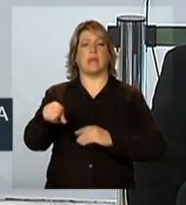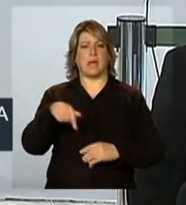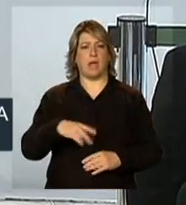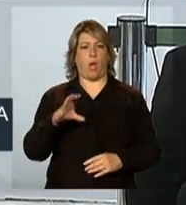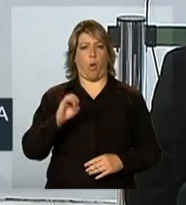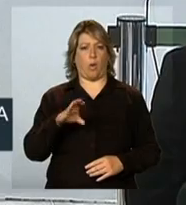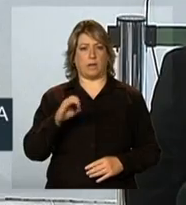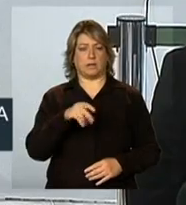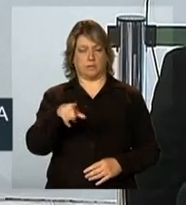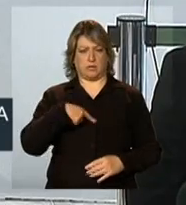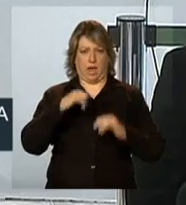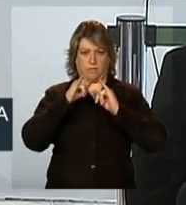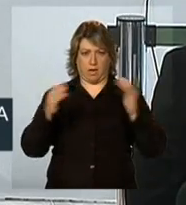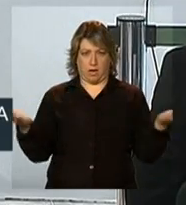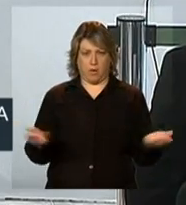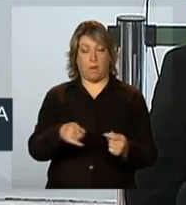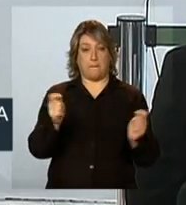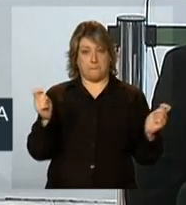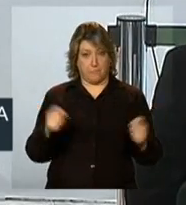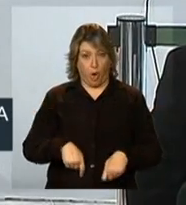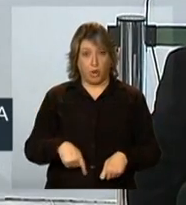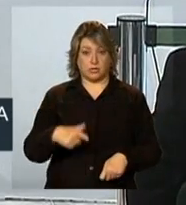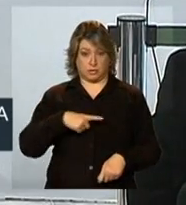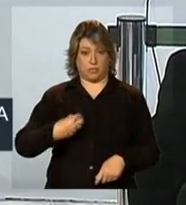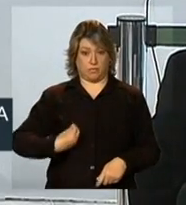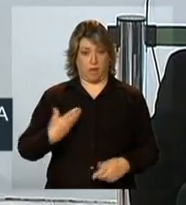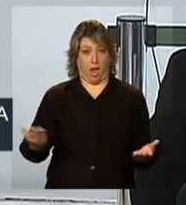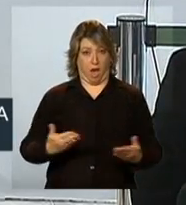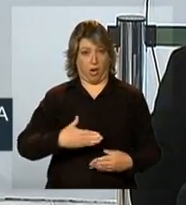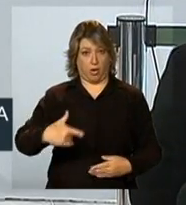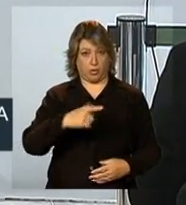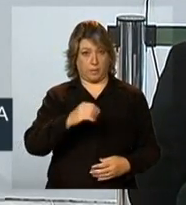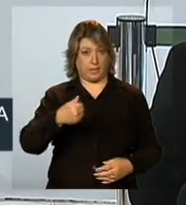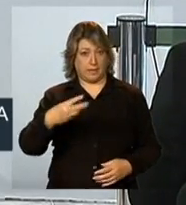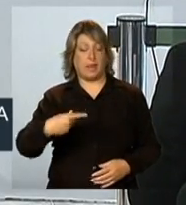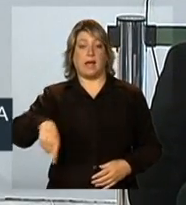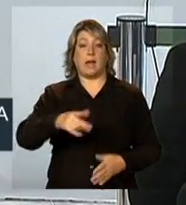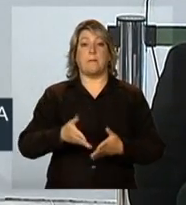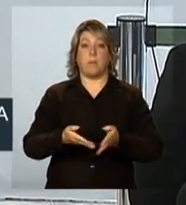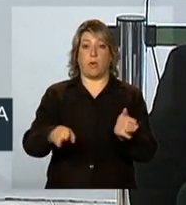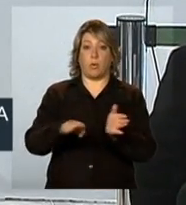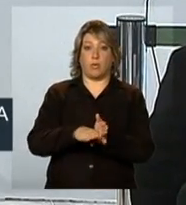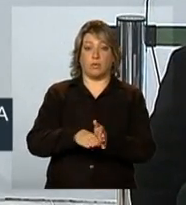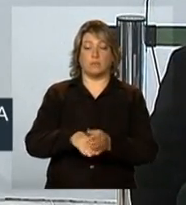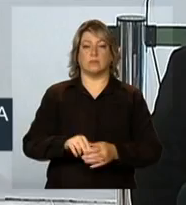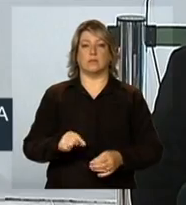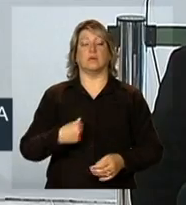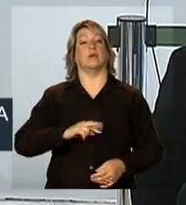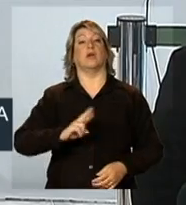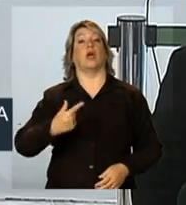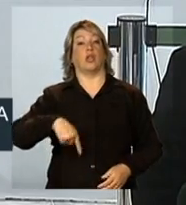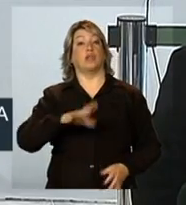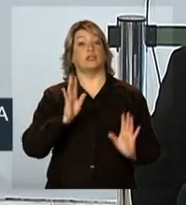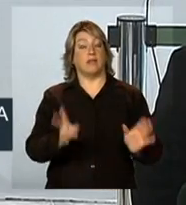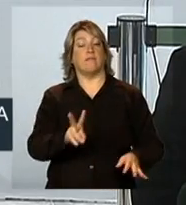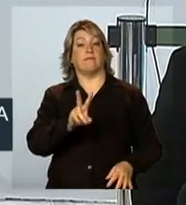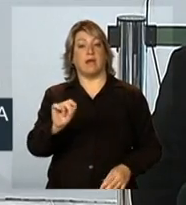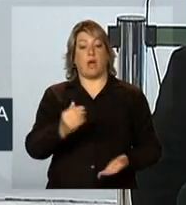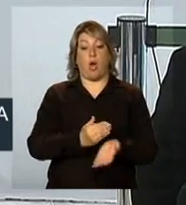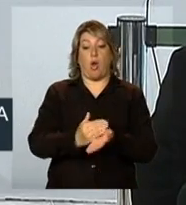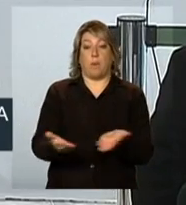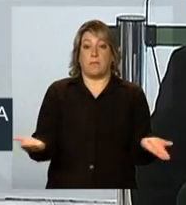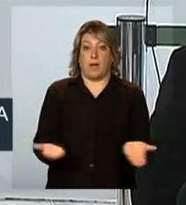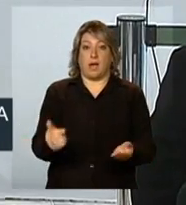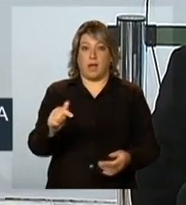já são, a gente já pode contar com elas a partir de 2013, esses portos que vão ser concedidos? Nós já vamos, a partir de agora,